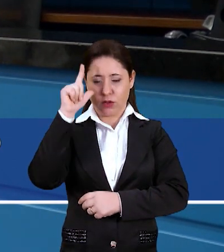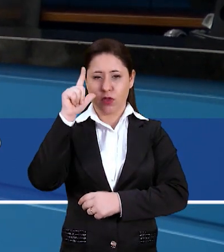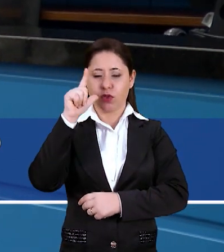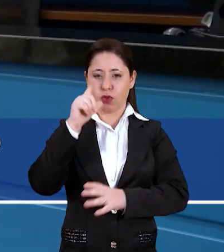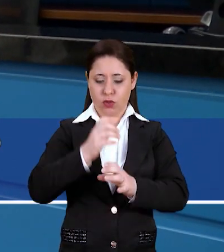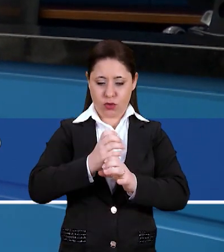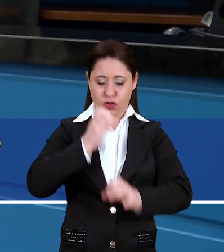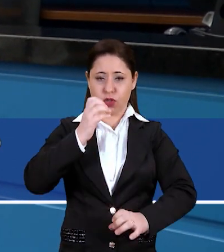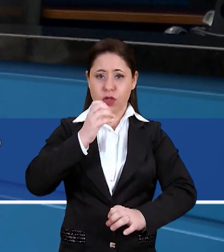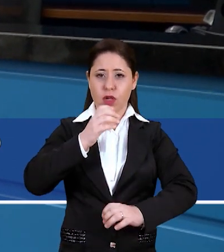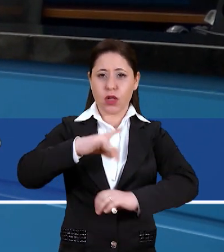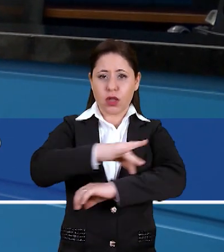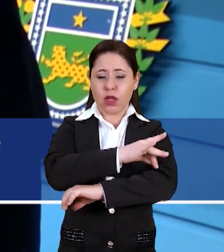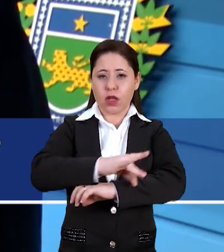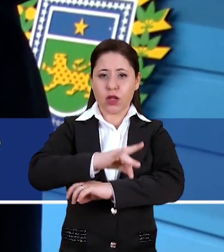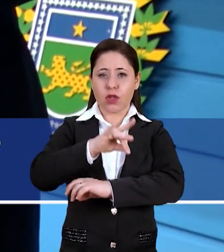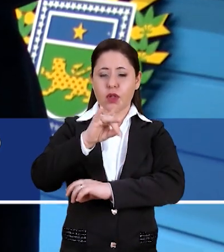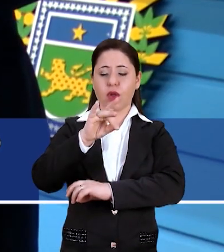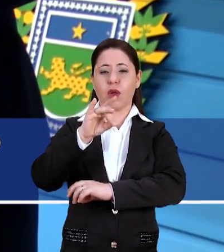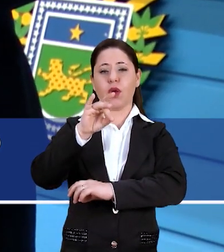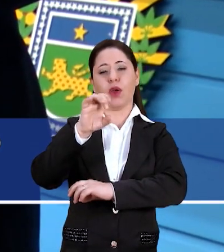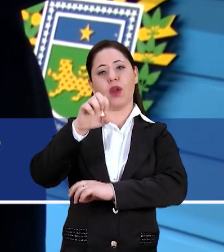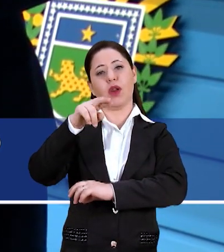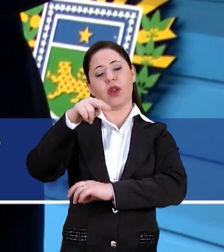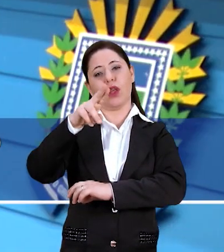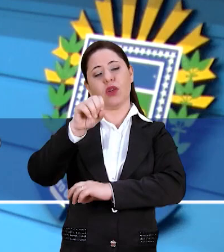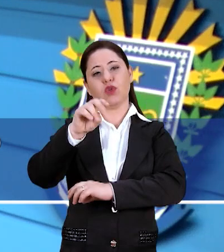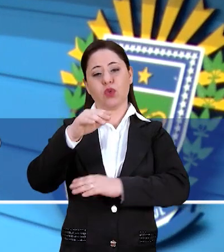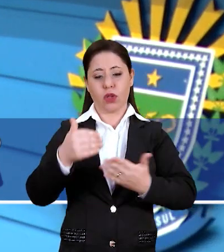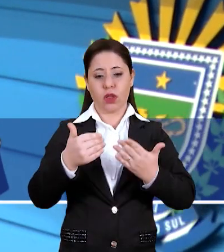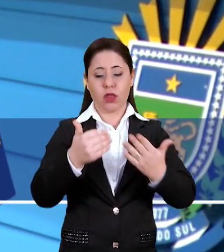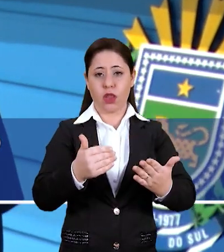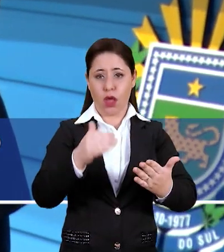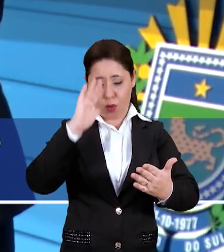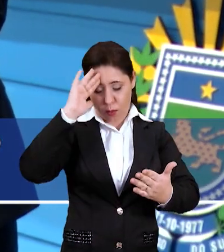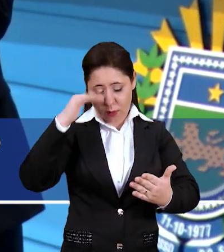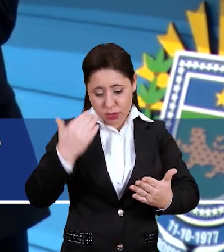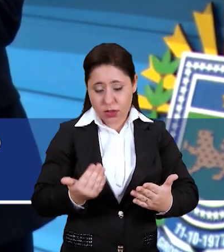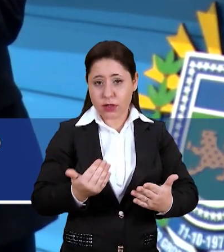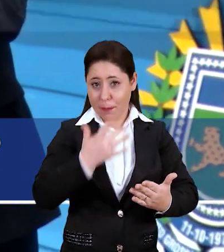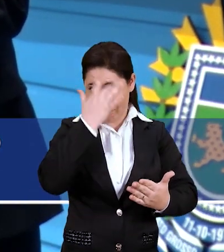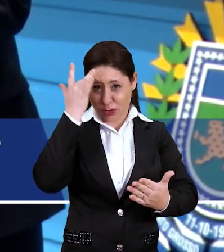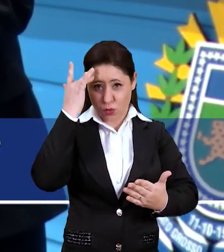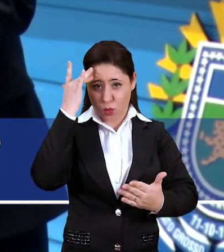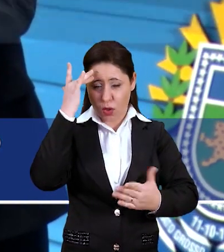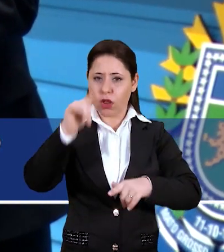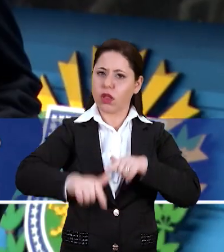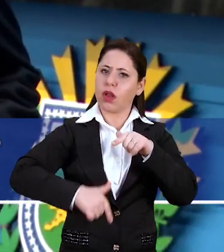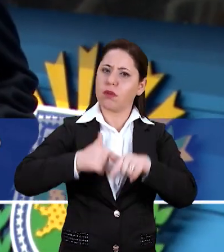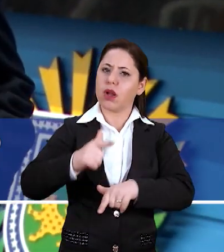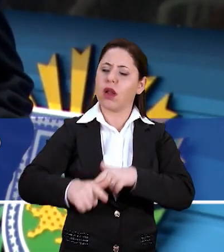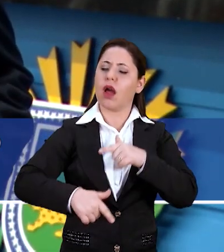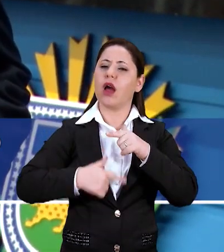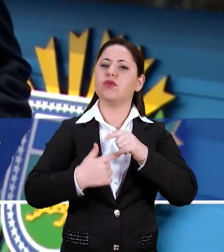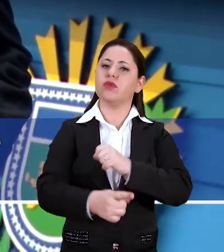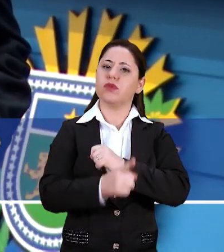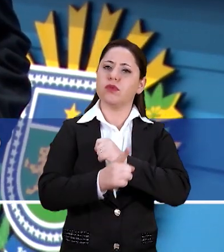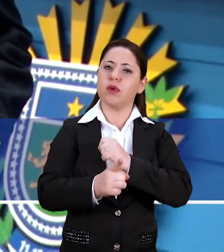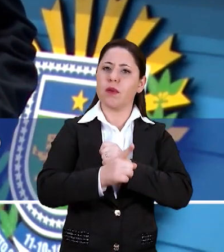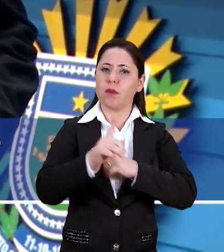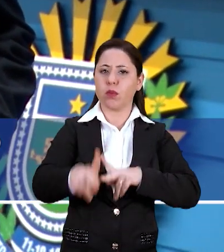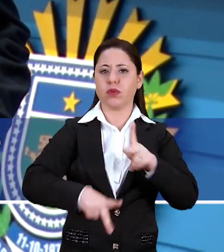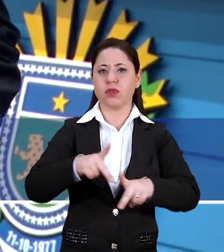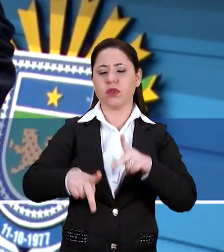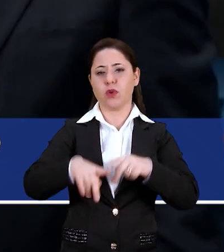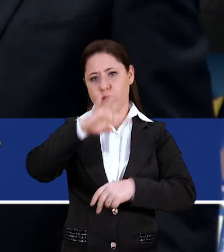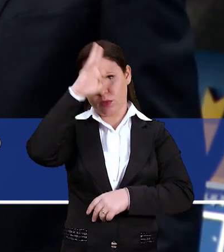Engenheiro Ernesto Vargas Batista, que concede homenagem àqueles que prestaram relevantes serviços à população de Mato Grosso